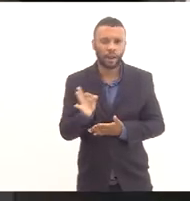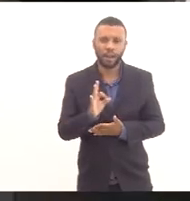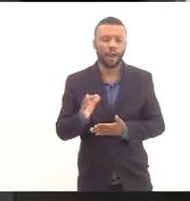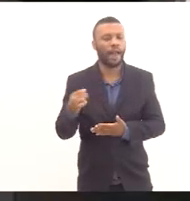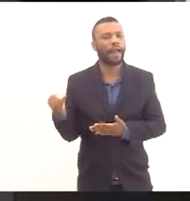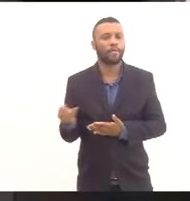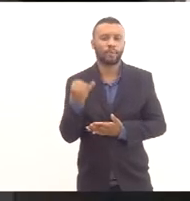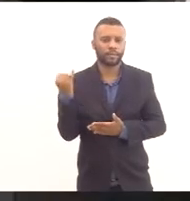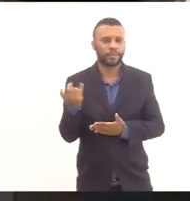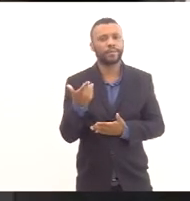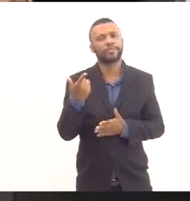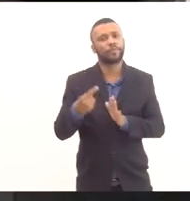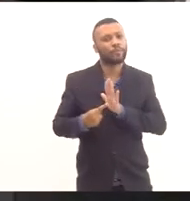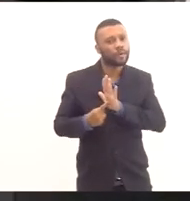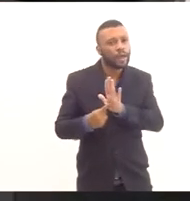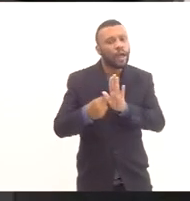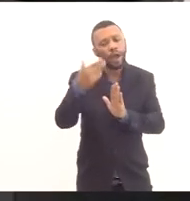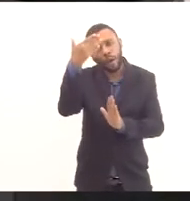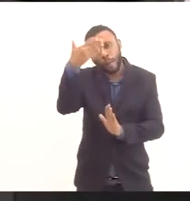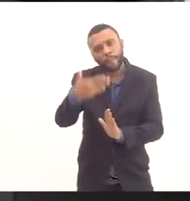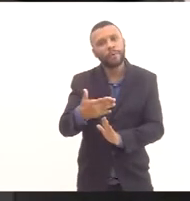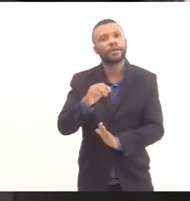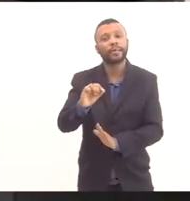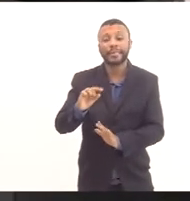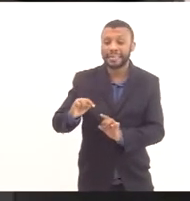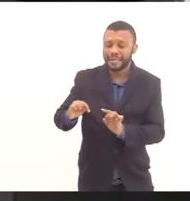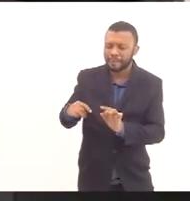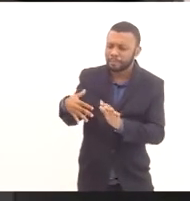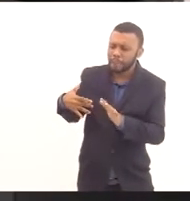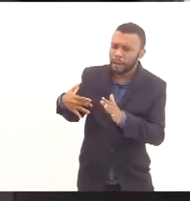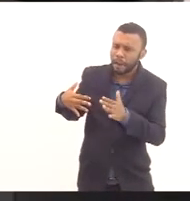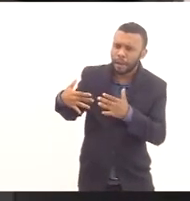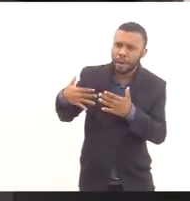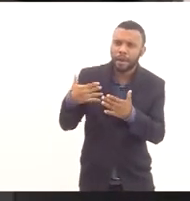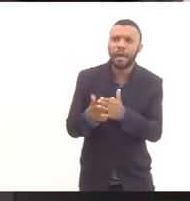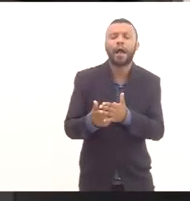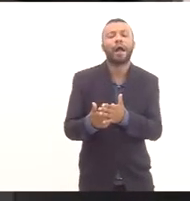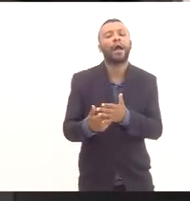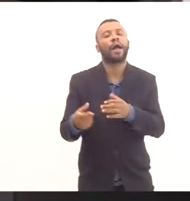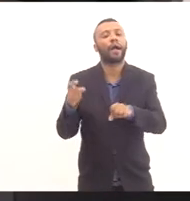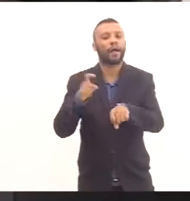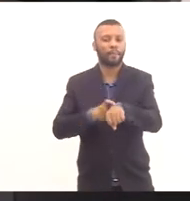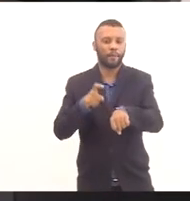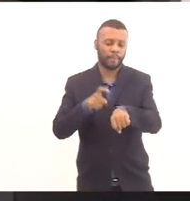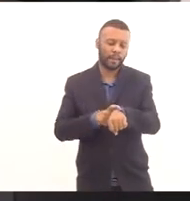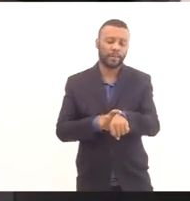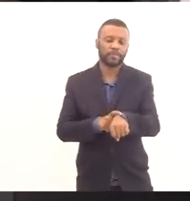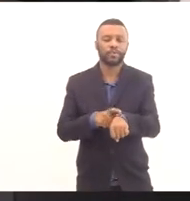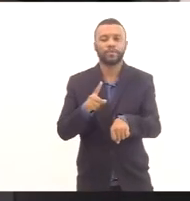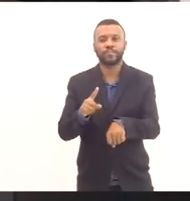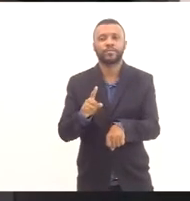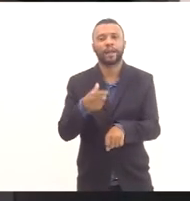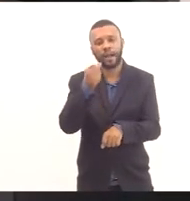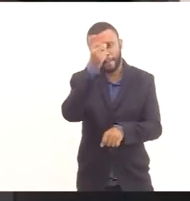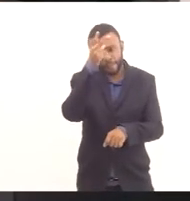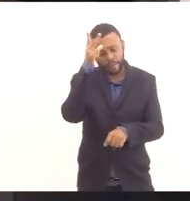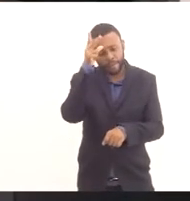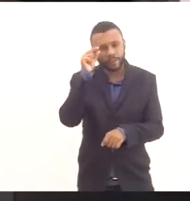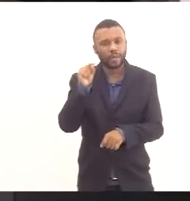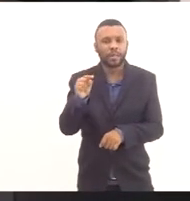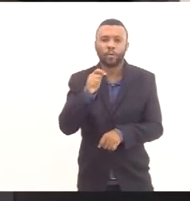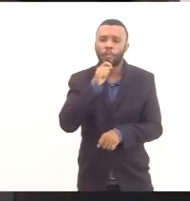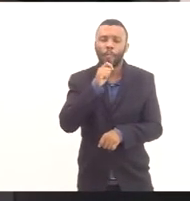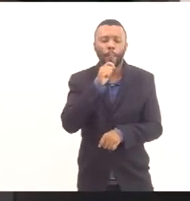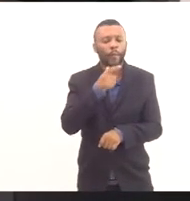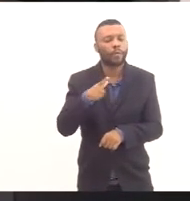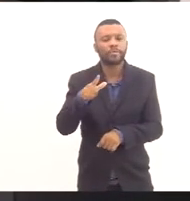também configurado que depois de passar esse tempo todo até o presente momento a prefeitura ainda não